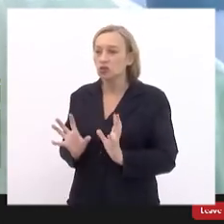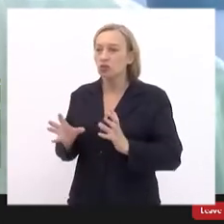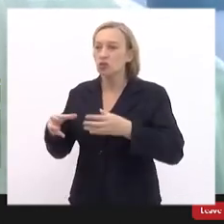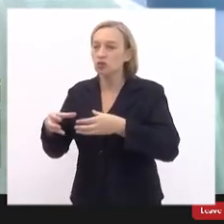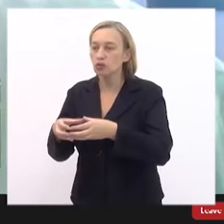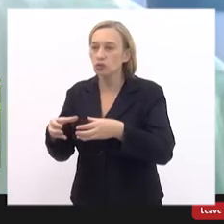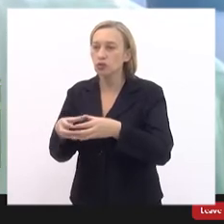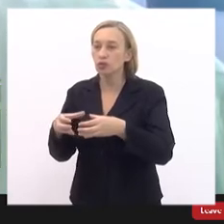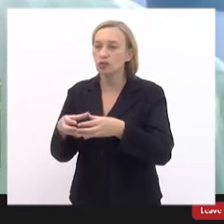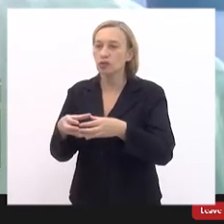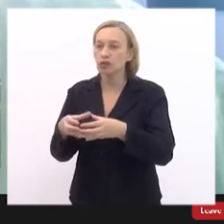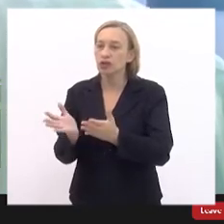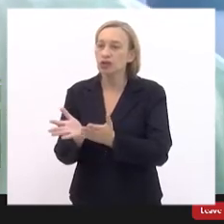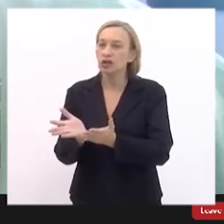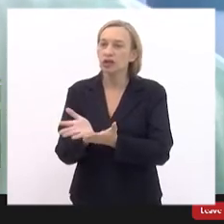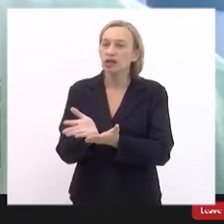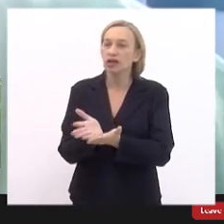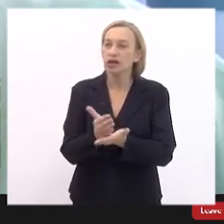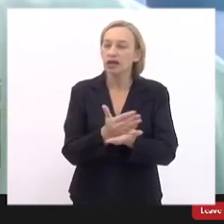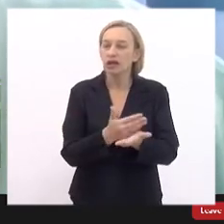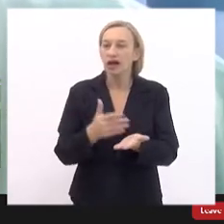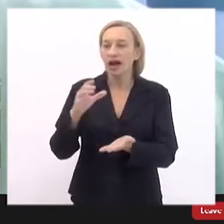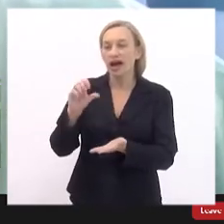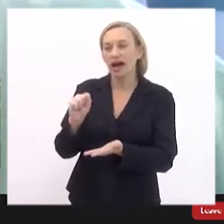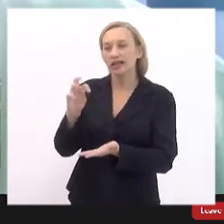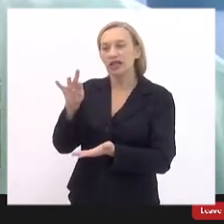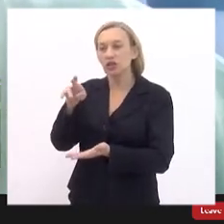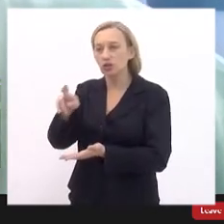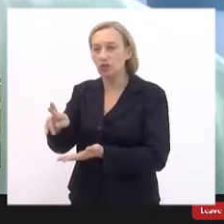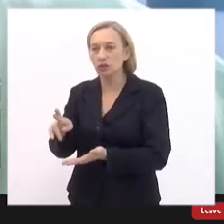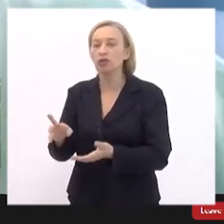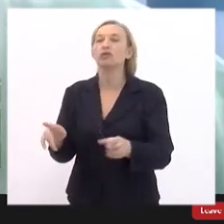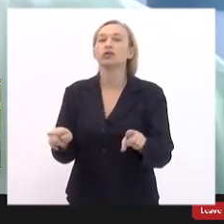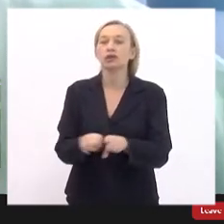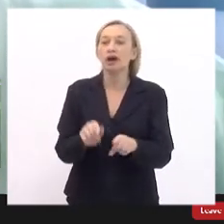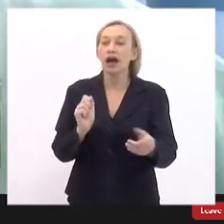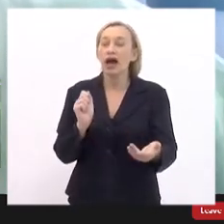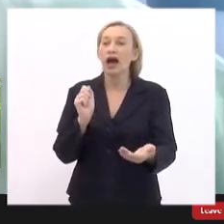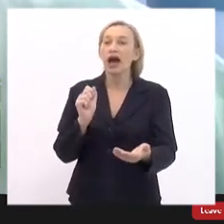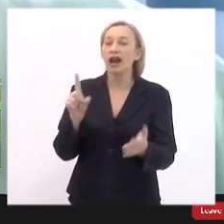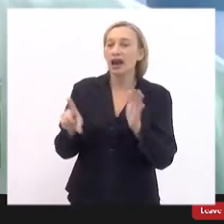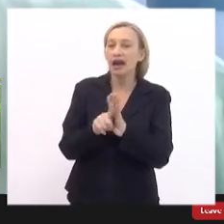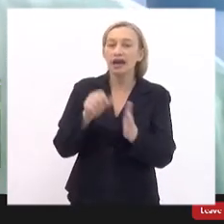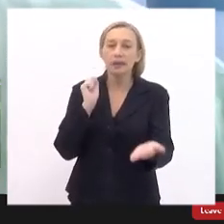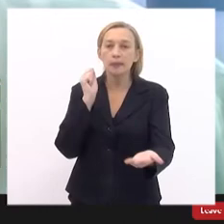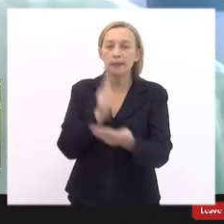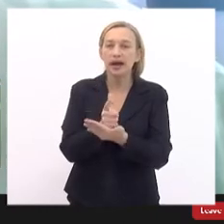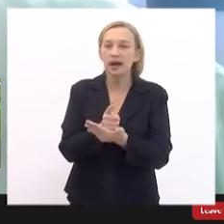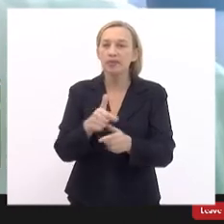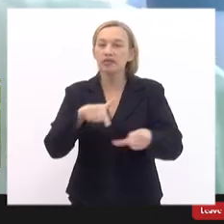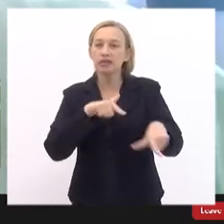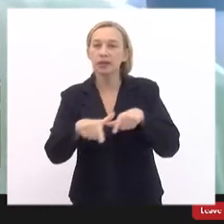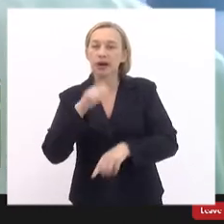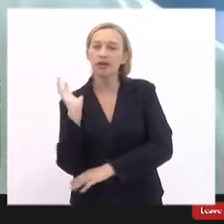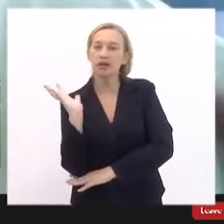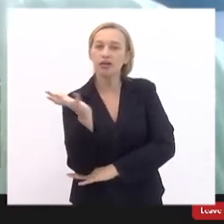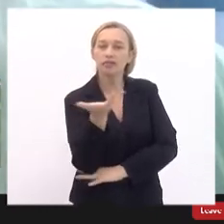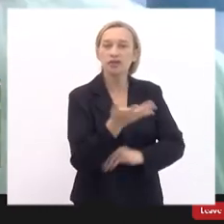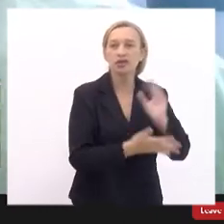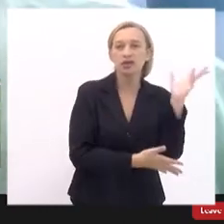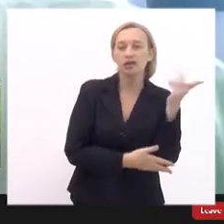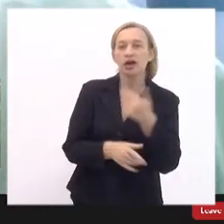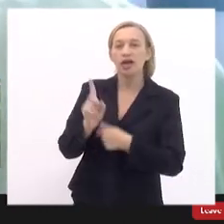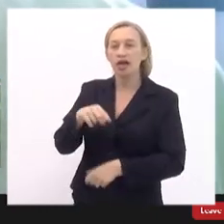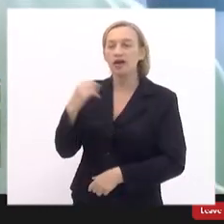A lei, por exemplo, do pagamento por serviços ambientais. Essa é muito importante, porque aí não é uma